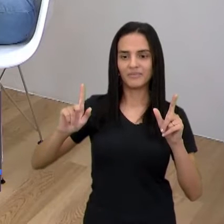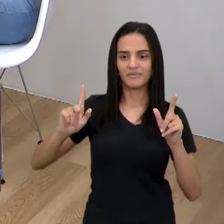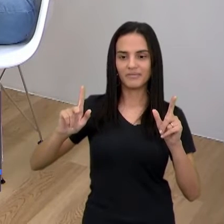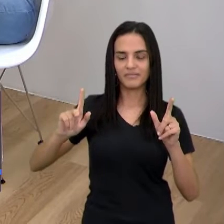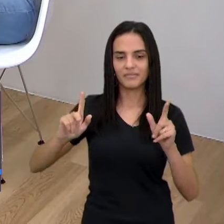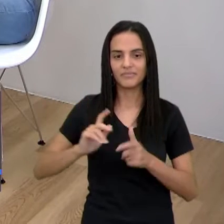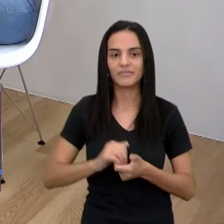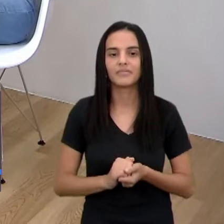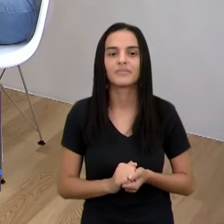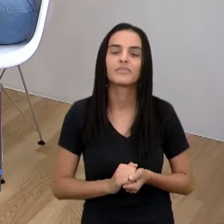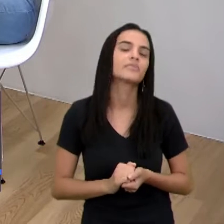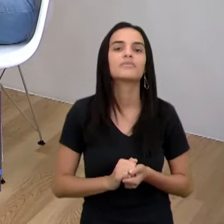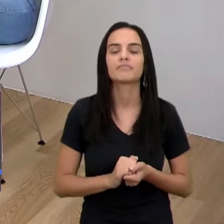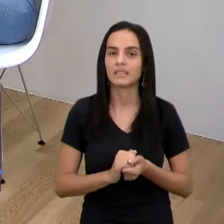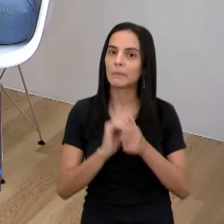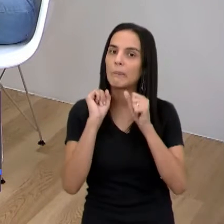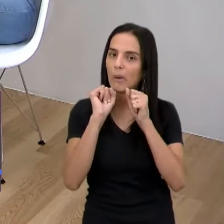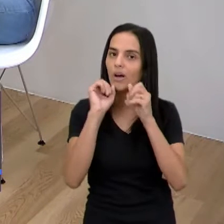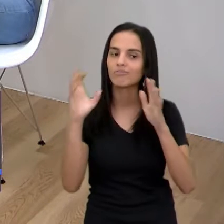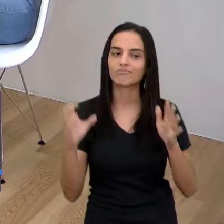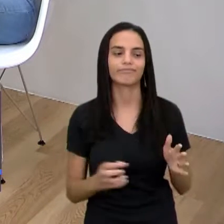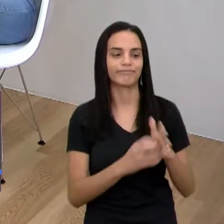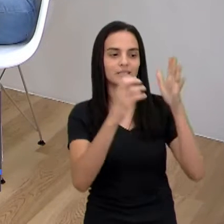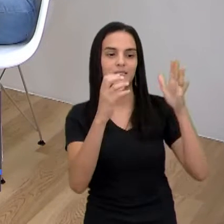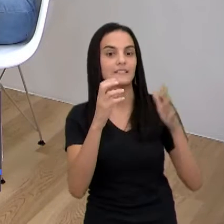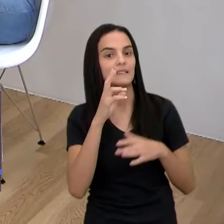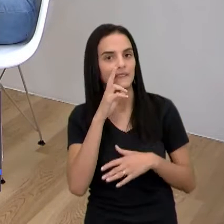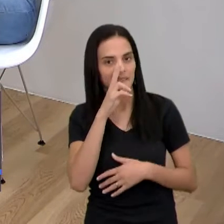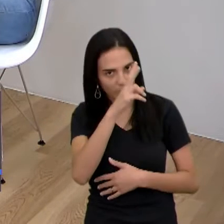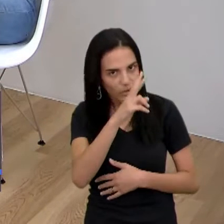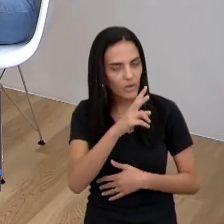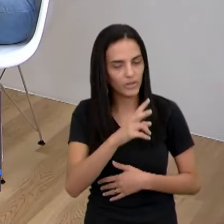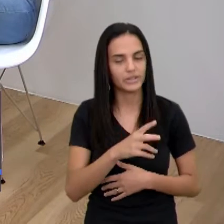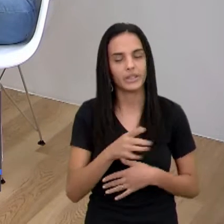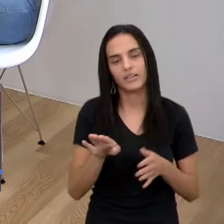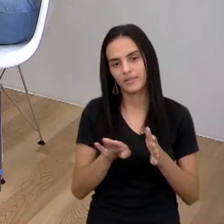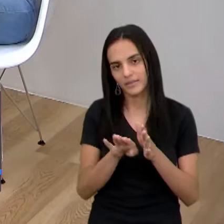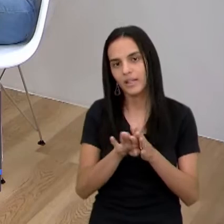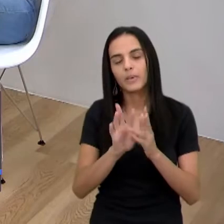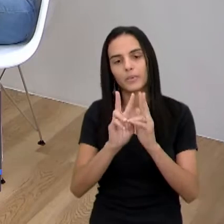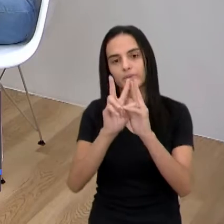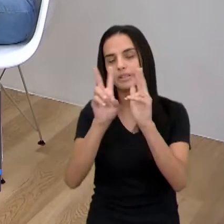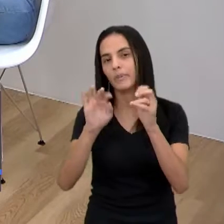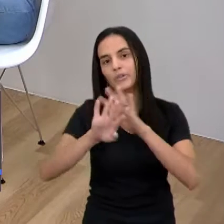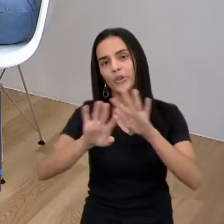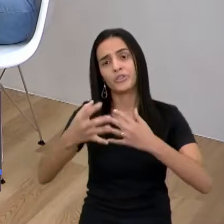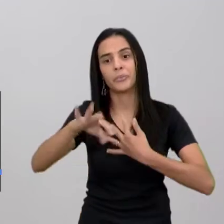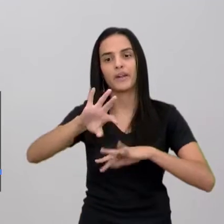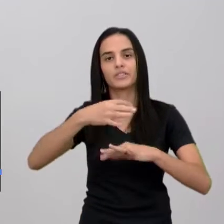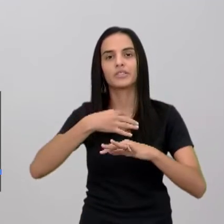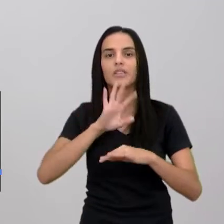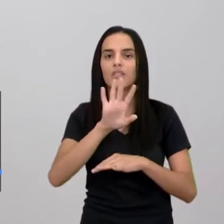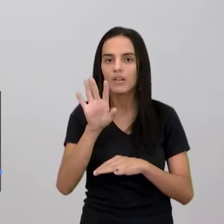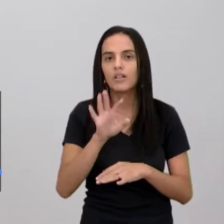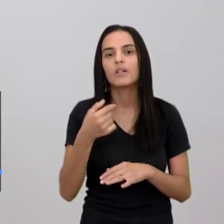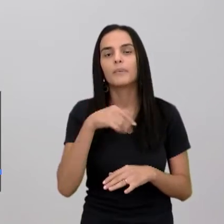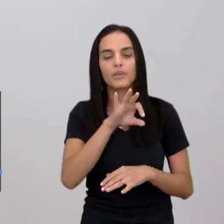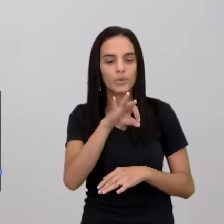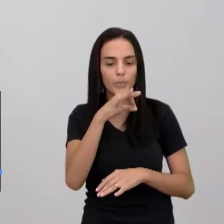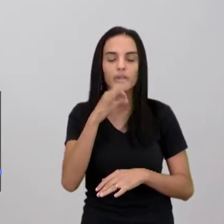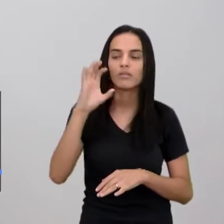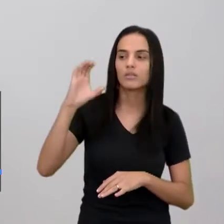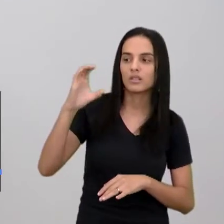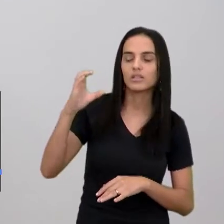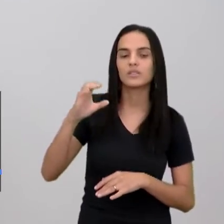que não deixa de ser super impactante, porque até por uma questão não só de empatia, mas do ponto de vista